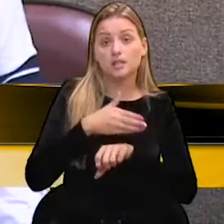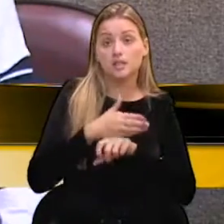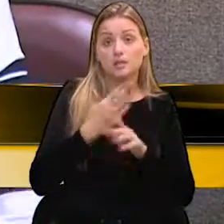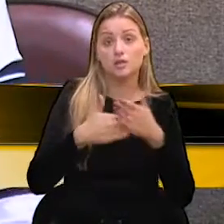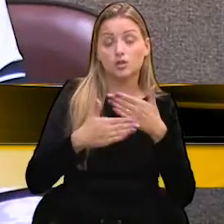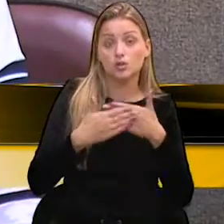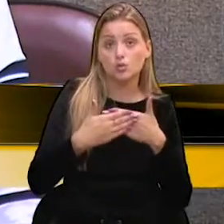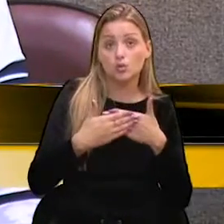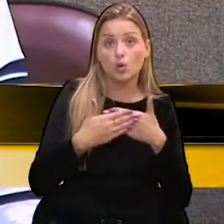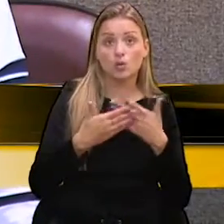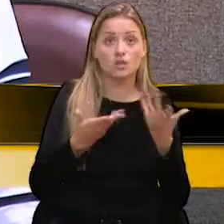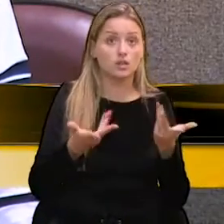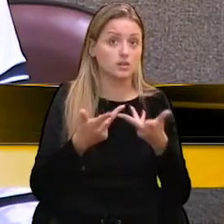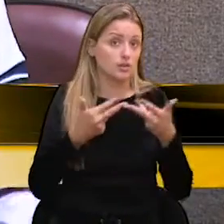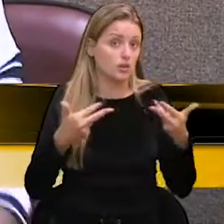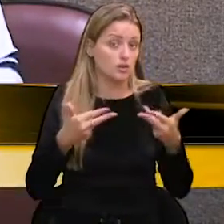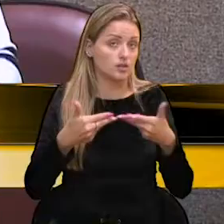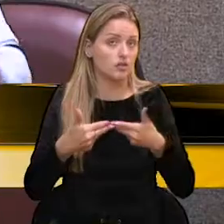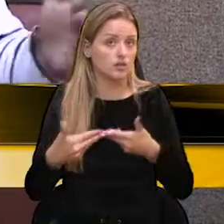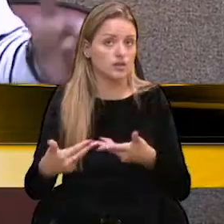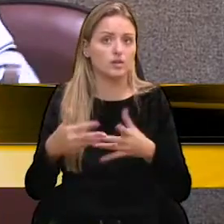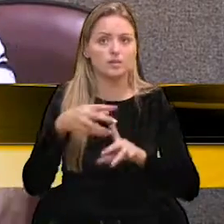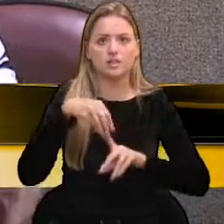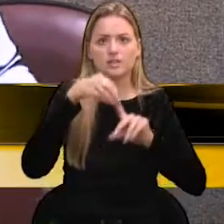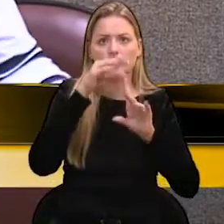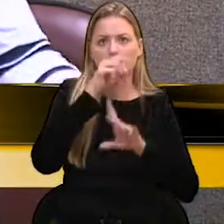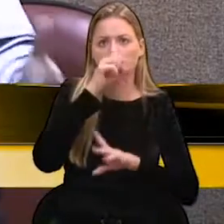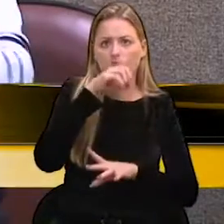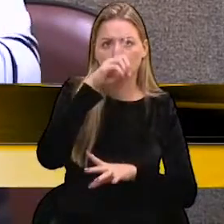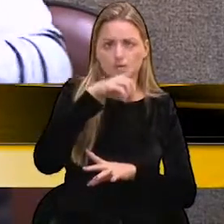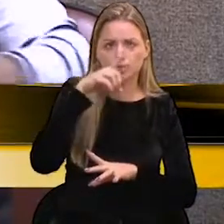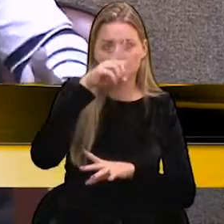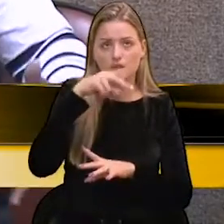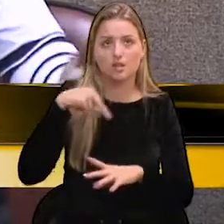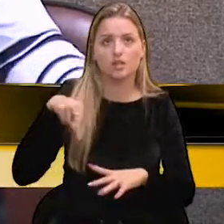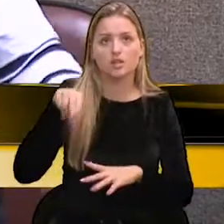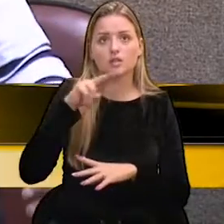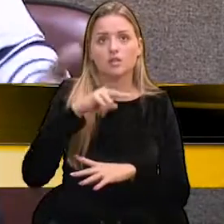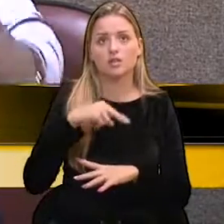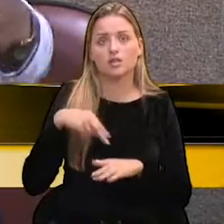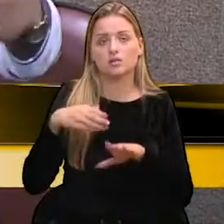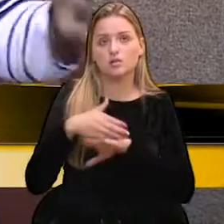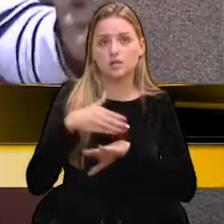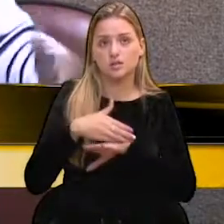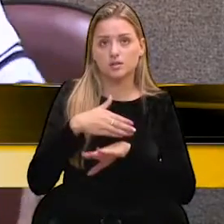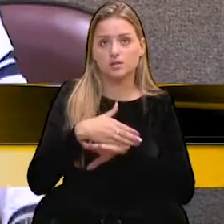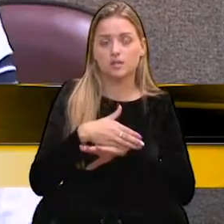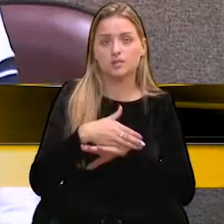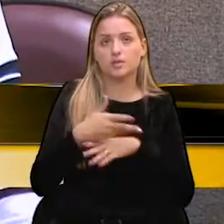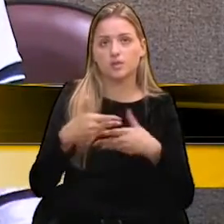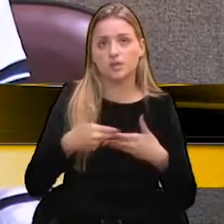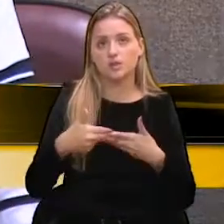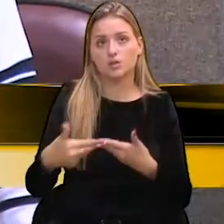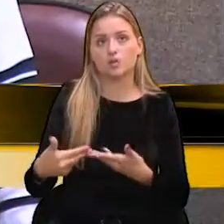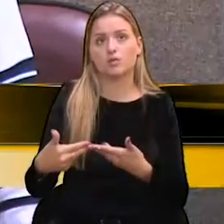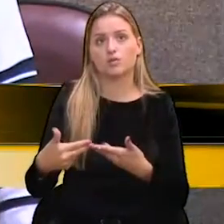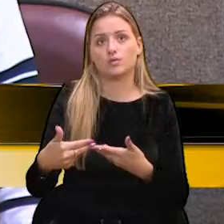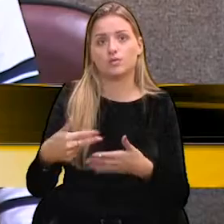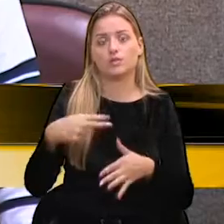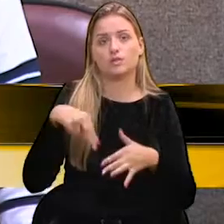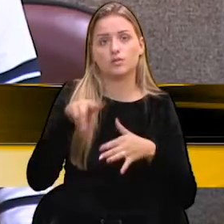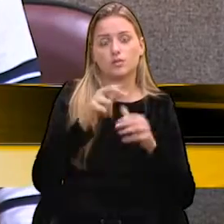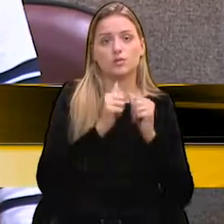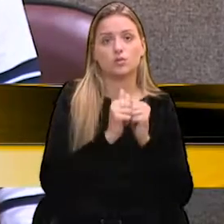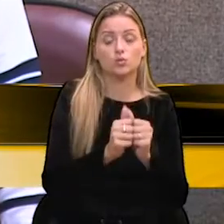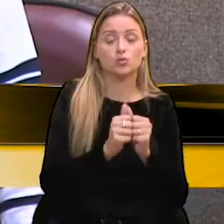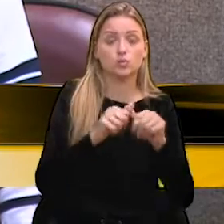eventos possíveis, principalmente no final de semana. Nós nos encontramos em muitos eventos que vão e convidam nós através dos